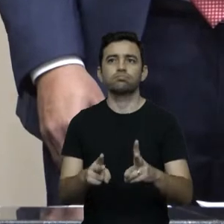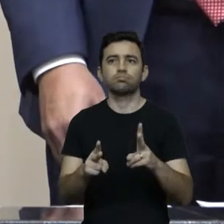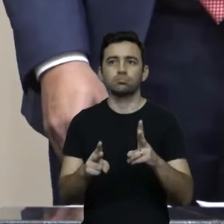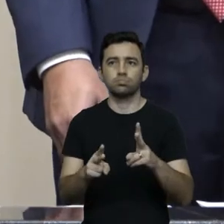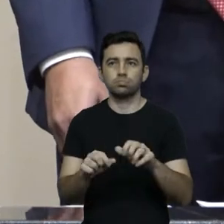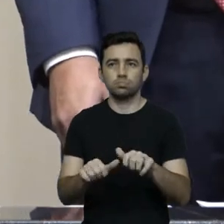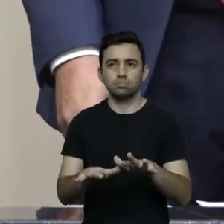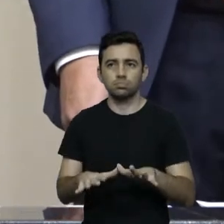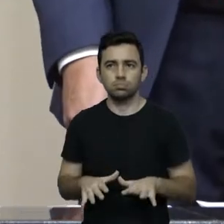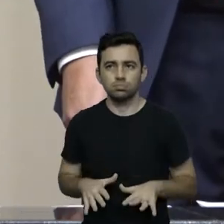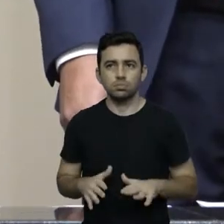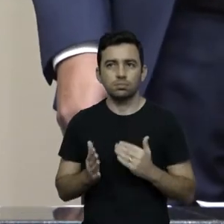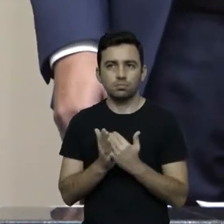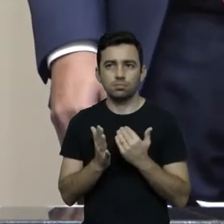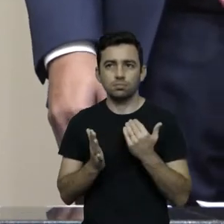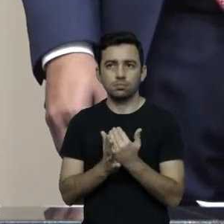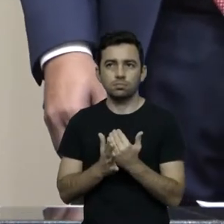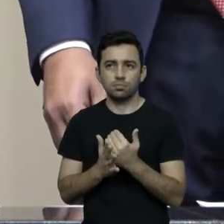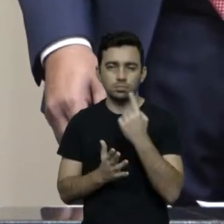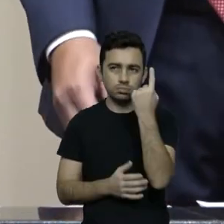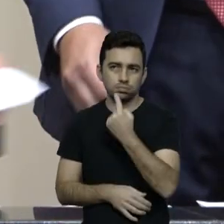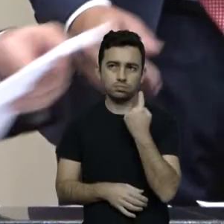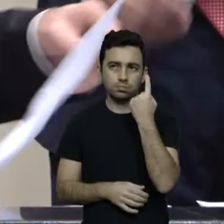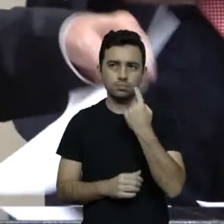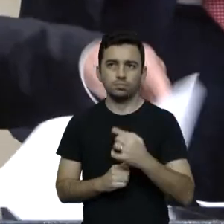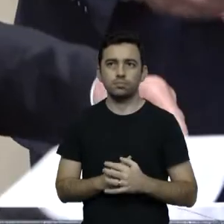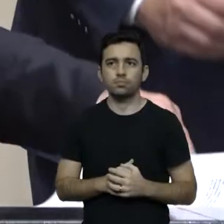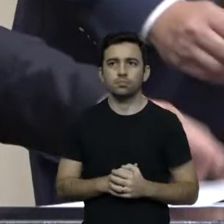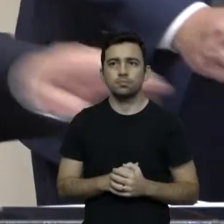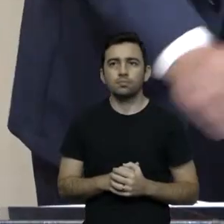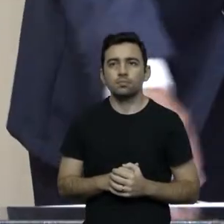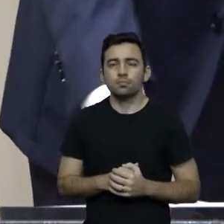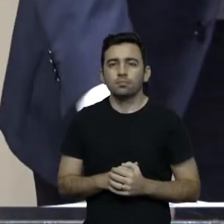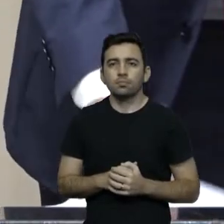por mais uma hora